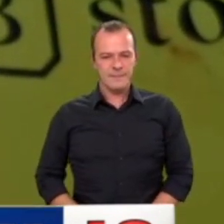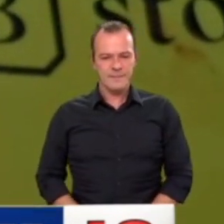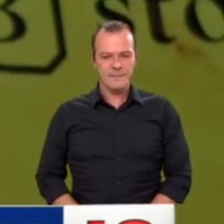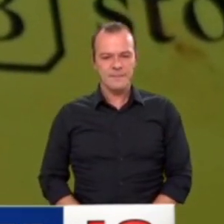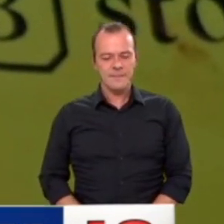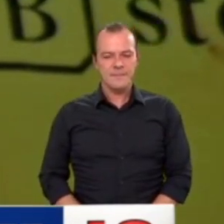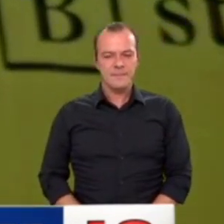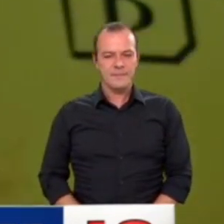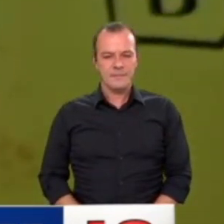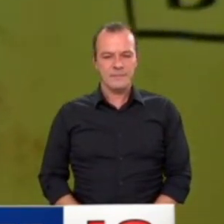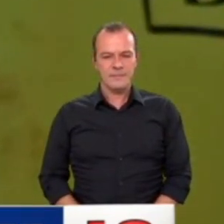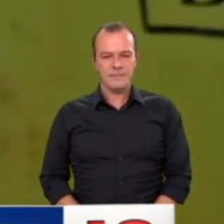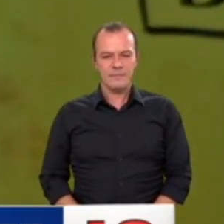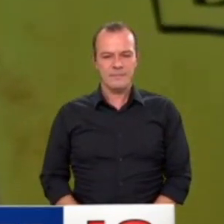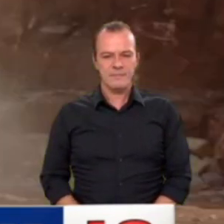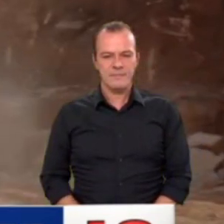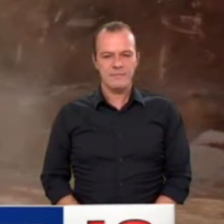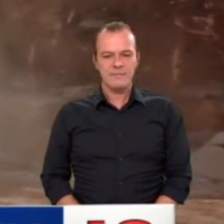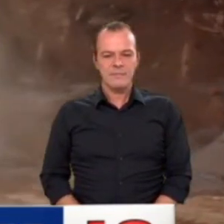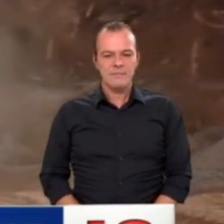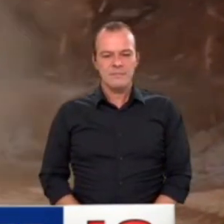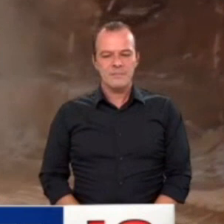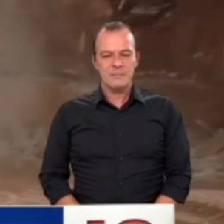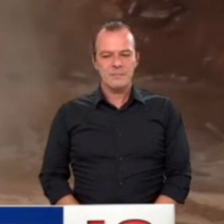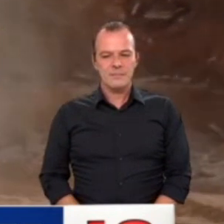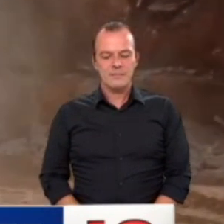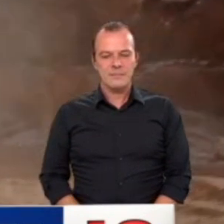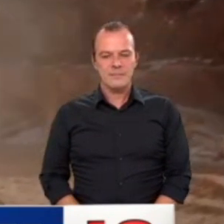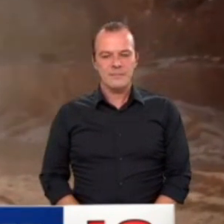ter. Metam-se o caminhão e vão buscar a pedra agora.